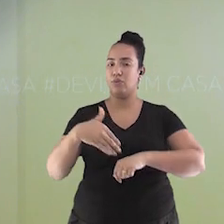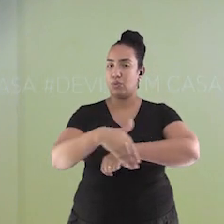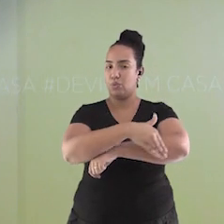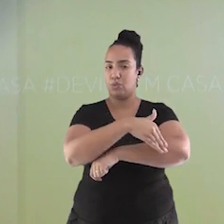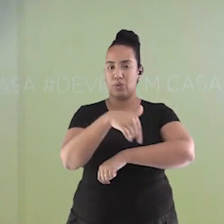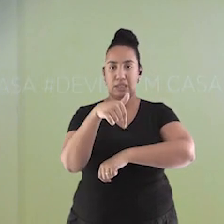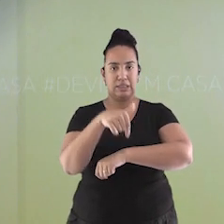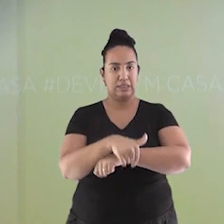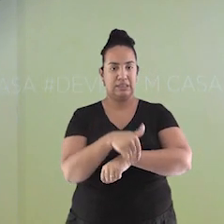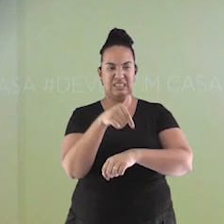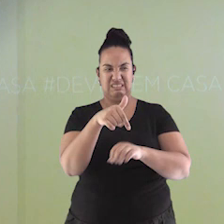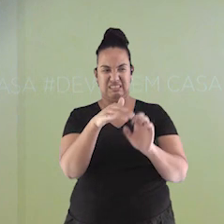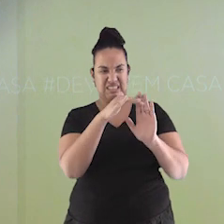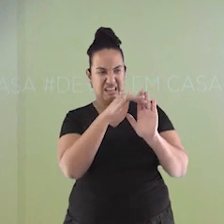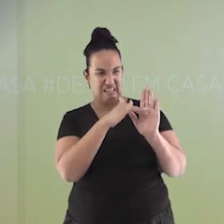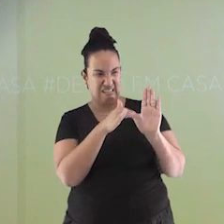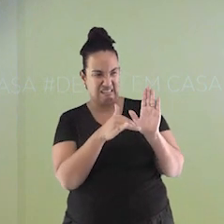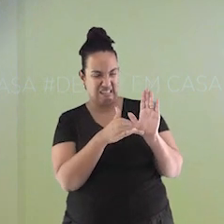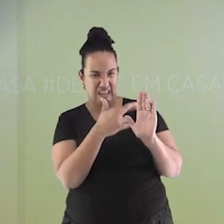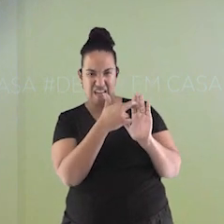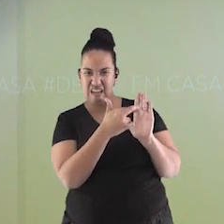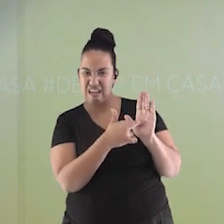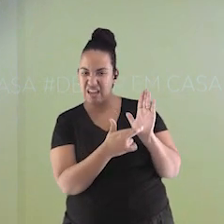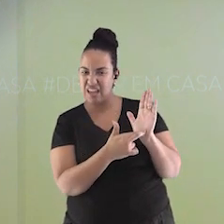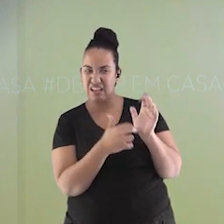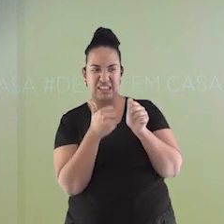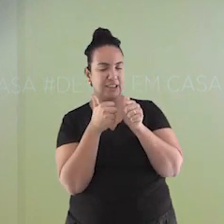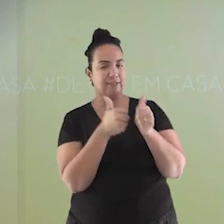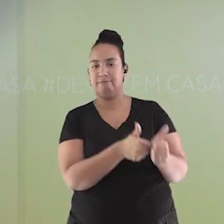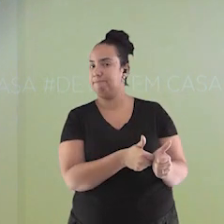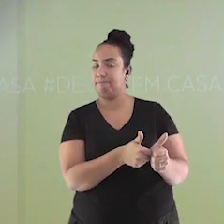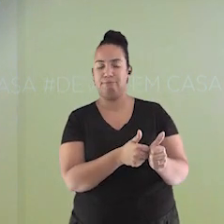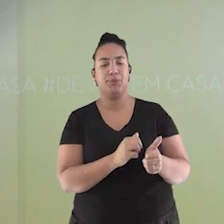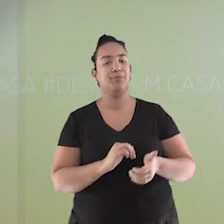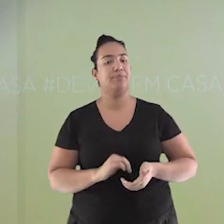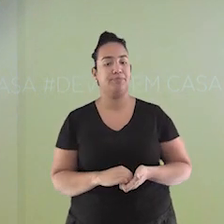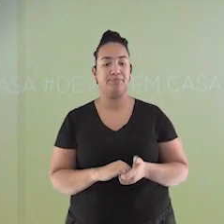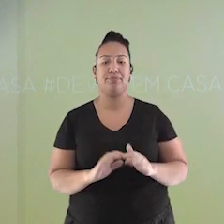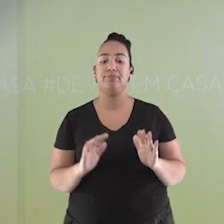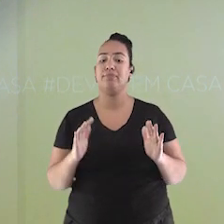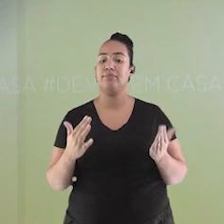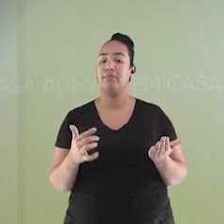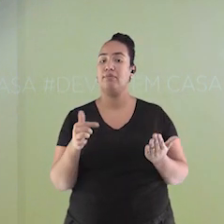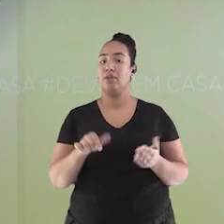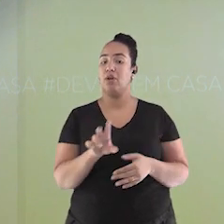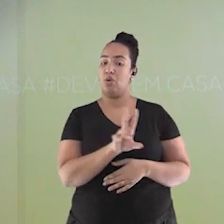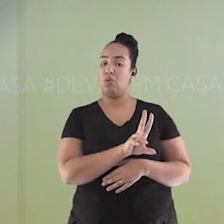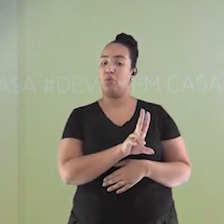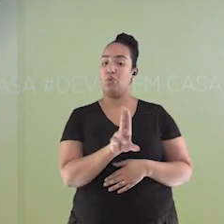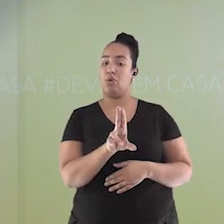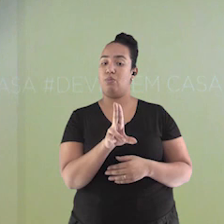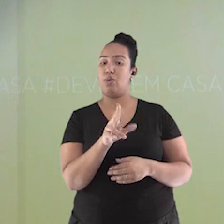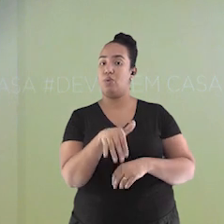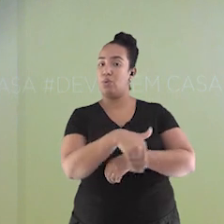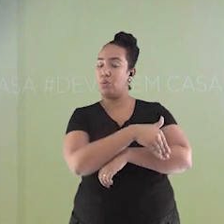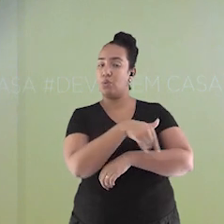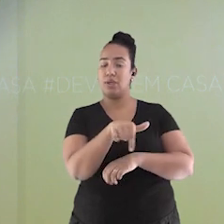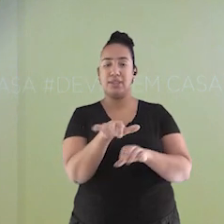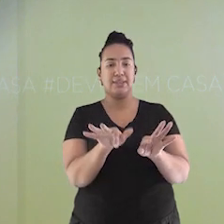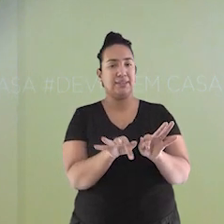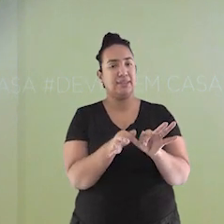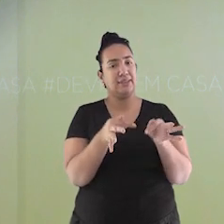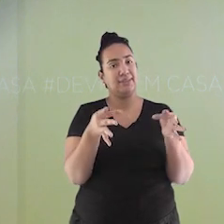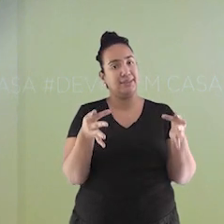que não seguem esse critério de data ou acontecimento histórico. Então, elas são nomeadas de forma